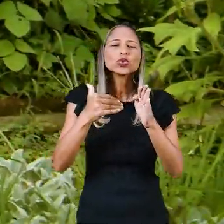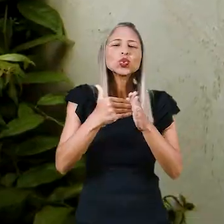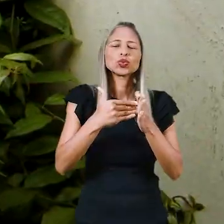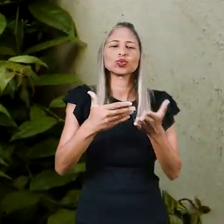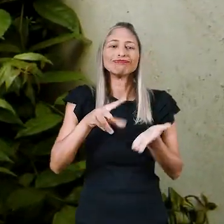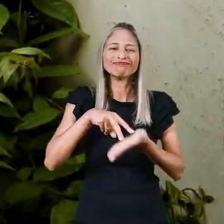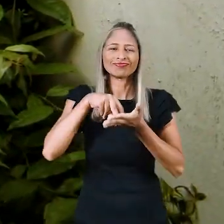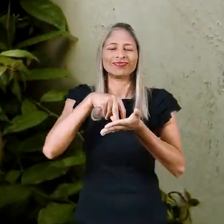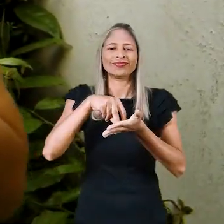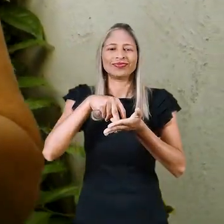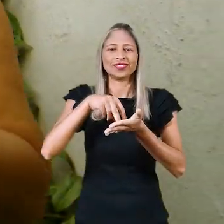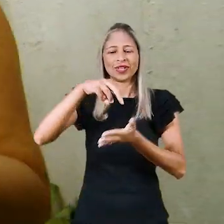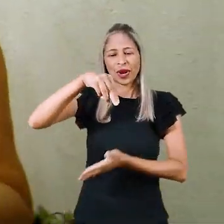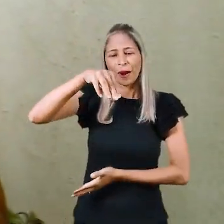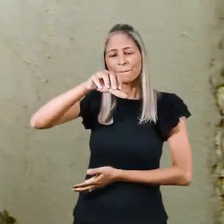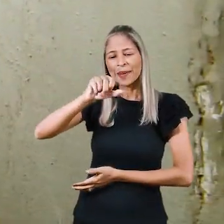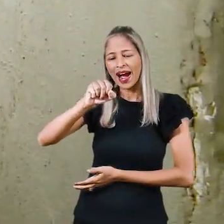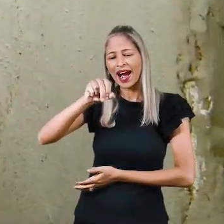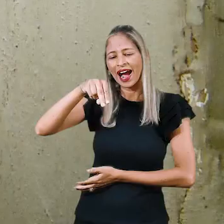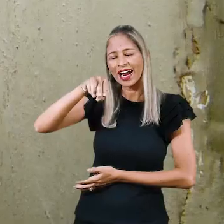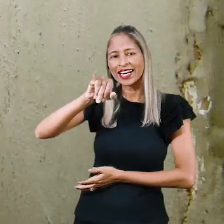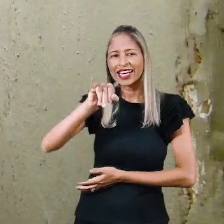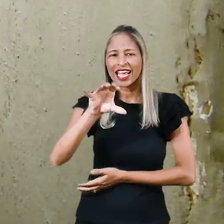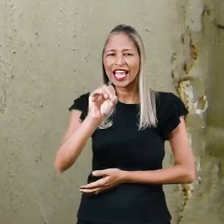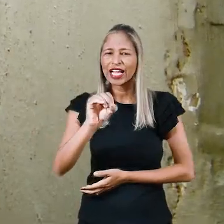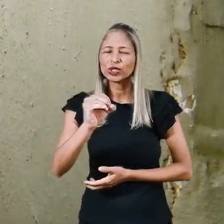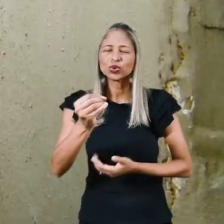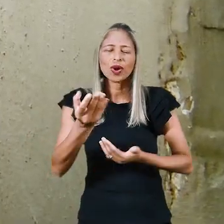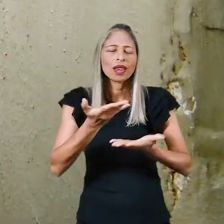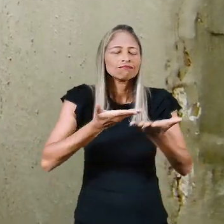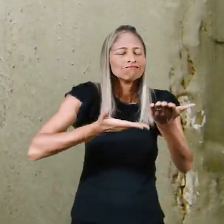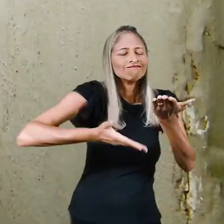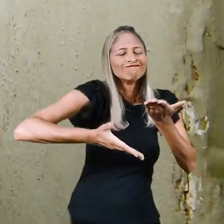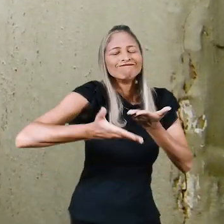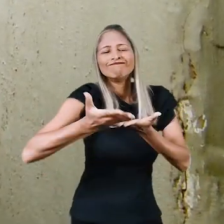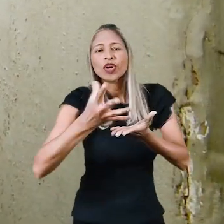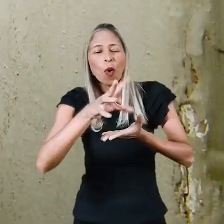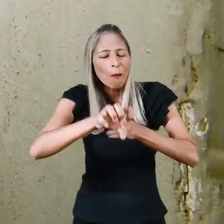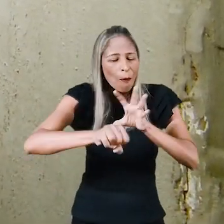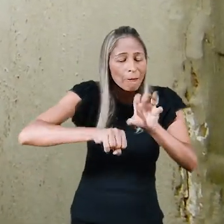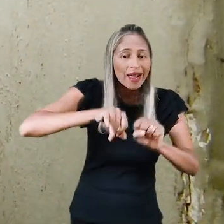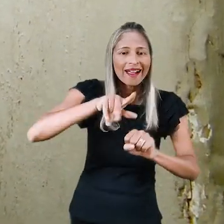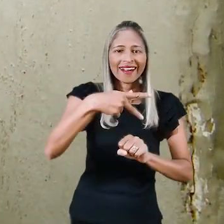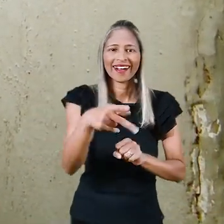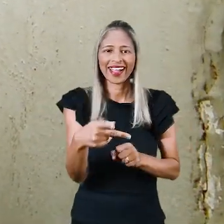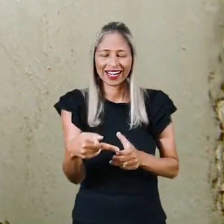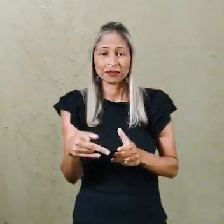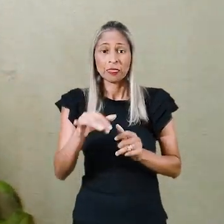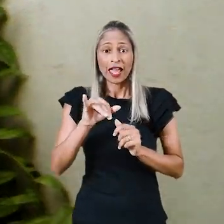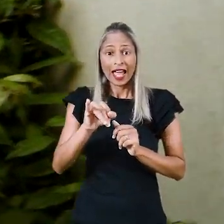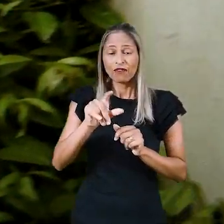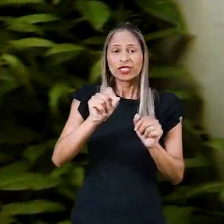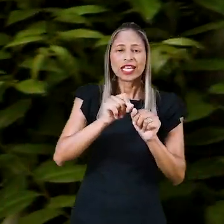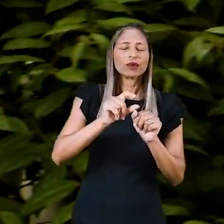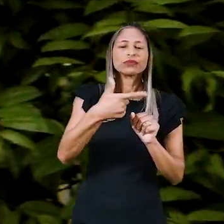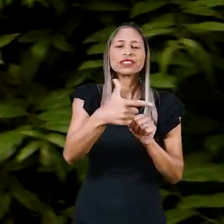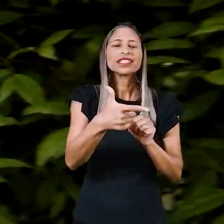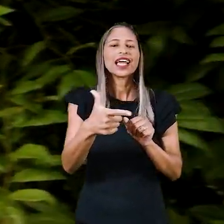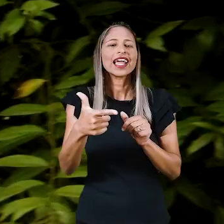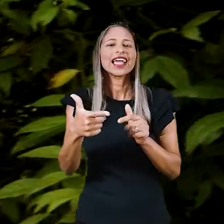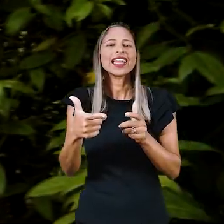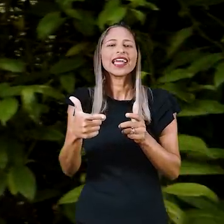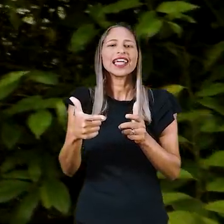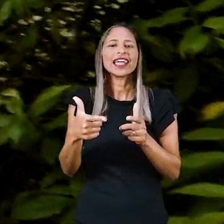completa. Outra coisa, o manejo, a espontaneidade delas. Porque elas você não tem que